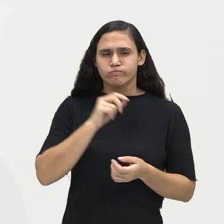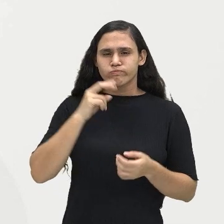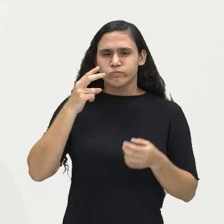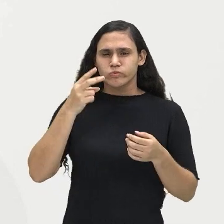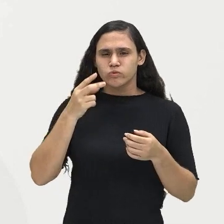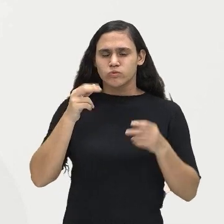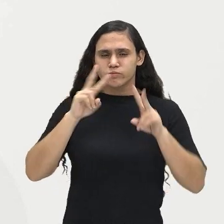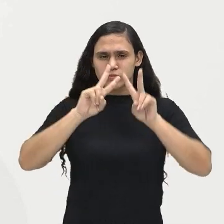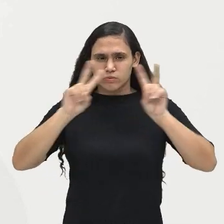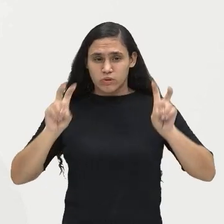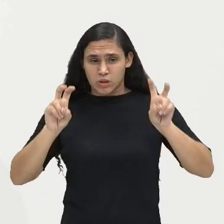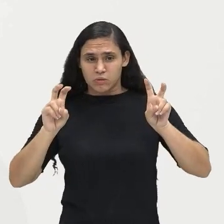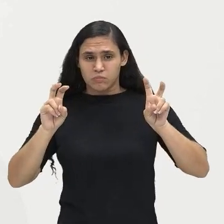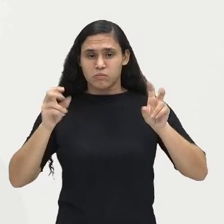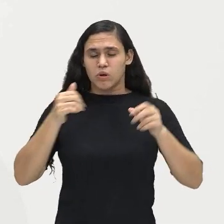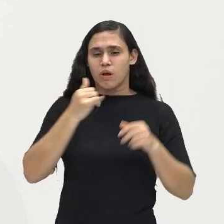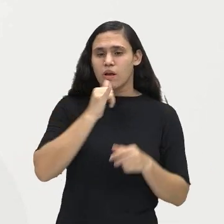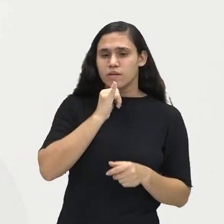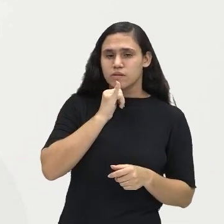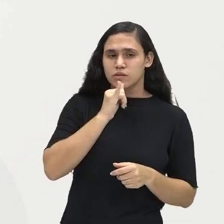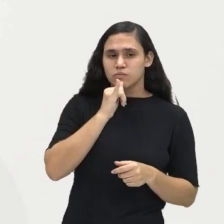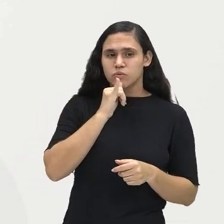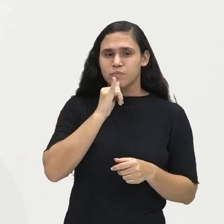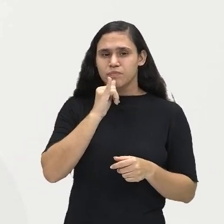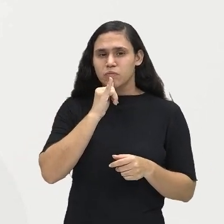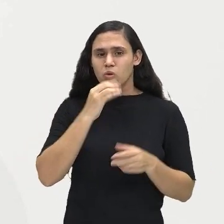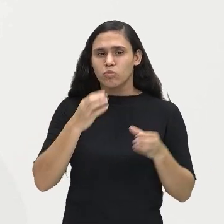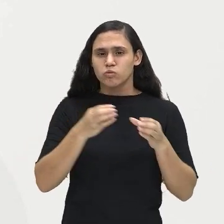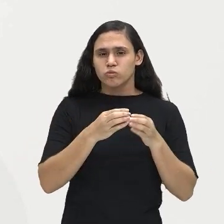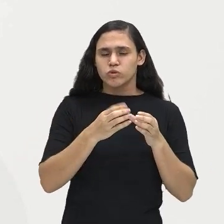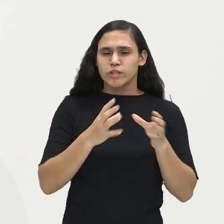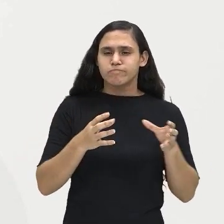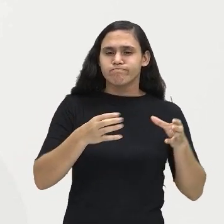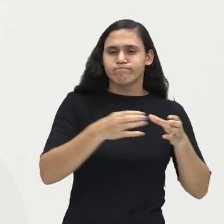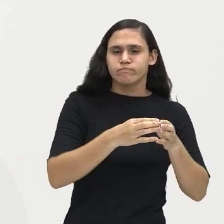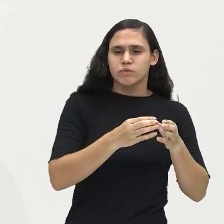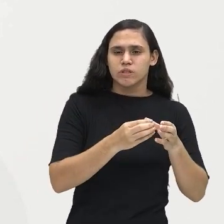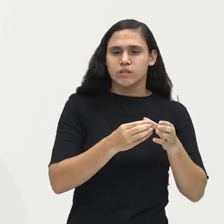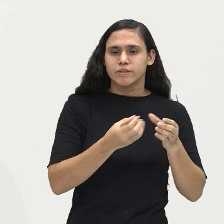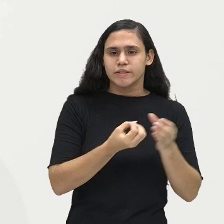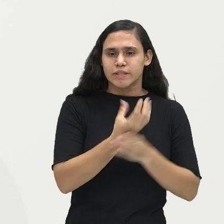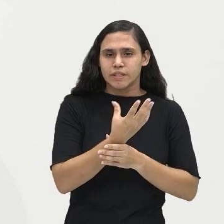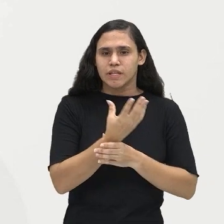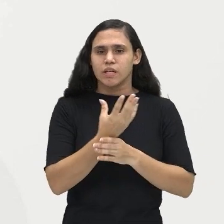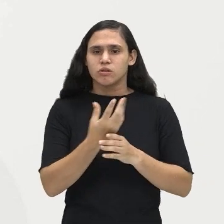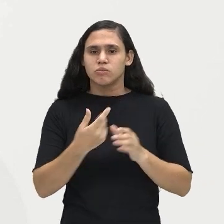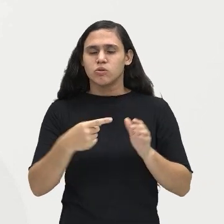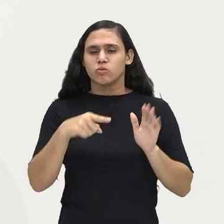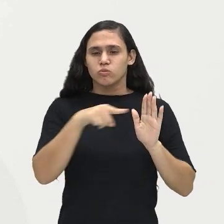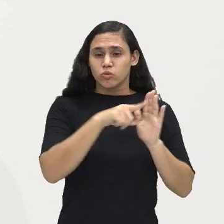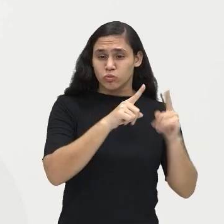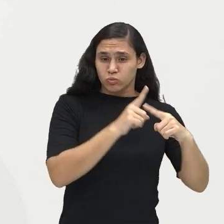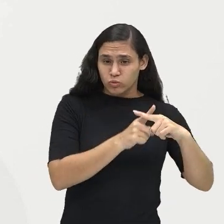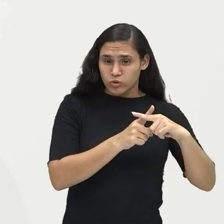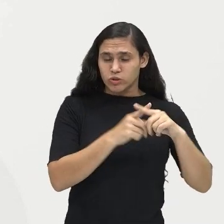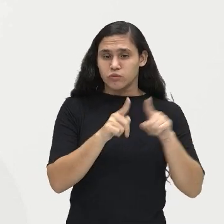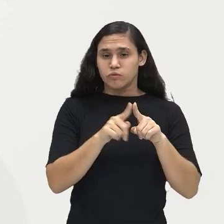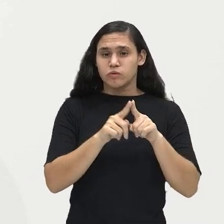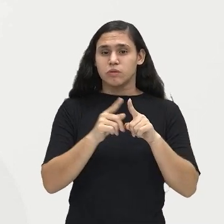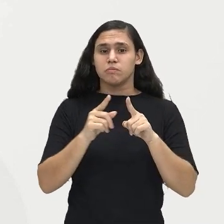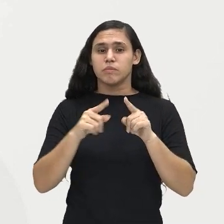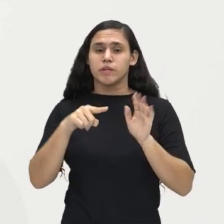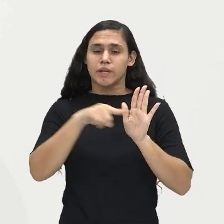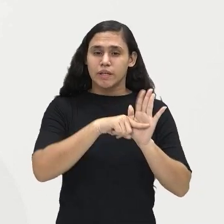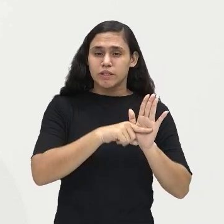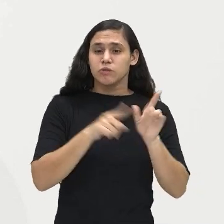inteiros positivos e pelos números inteiros negativos. E também pelo zero. Esse conjunto, pessoal,